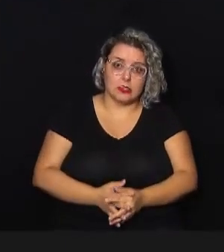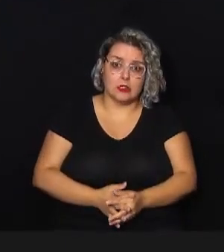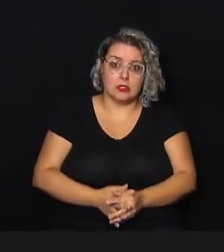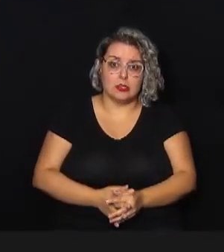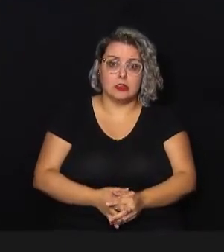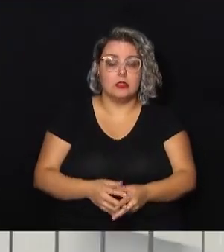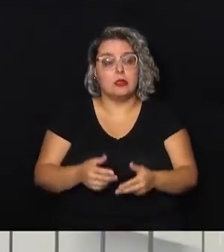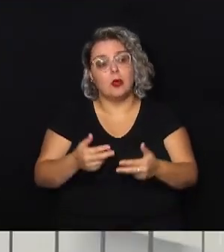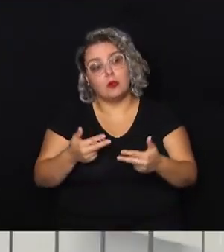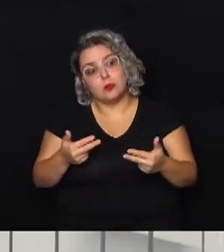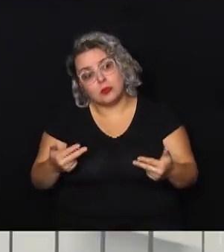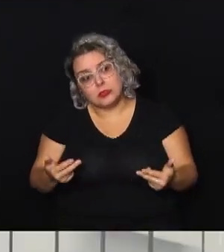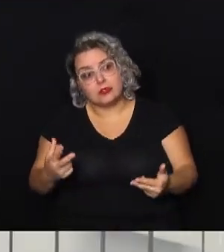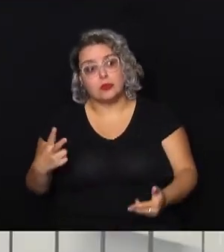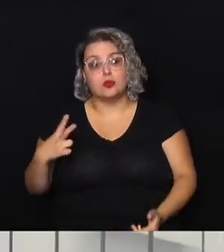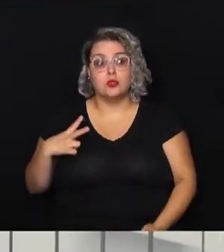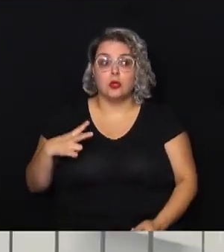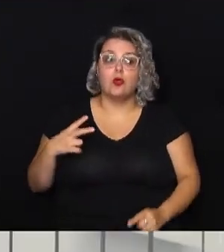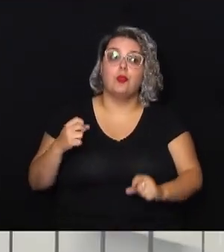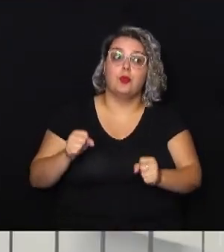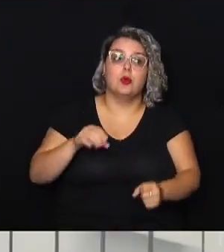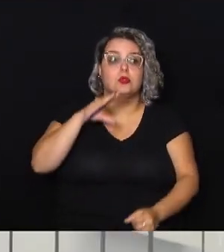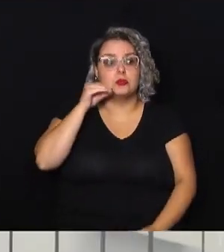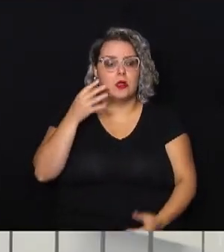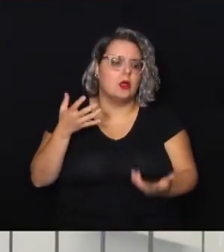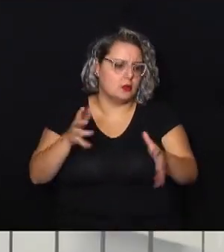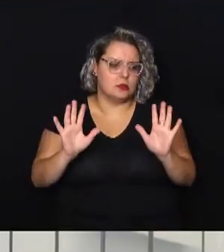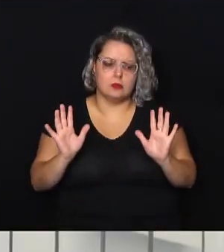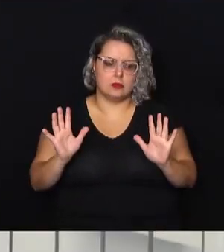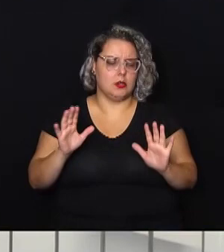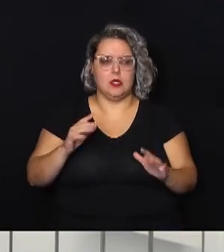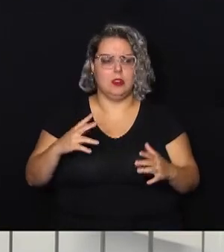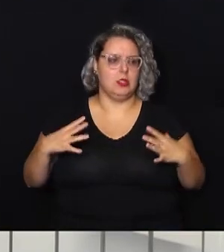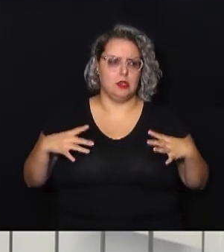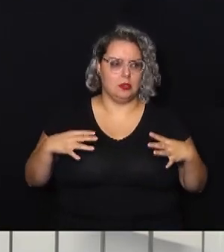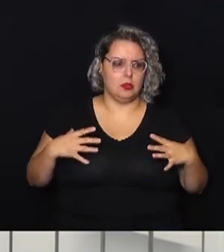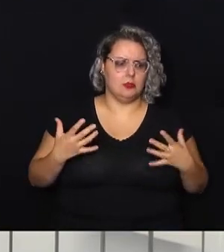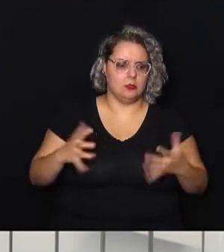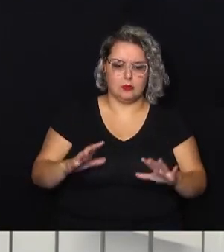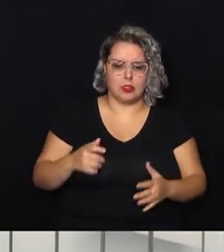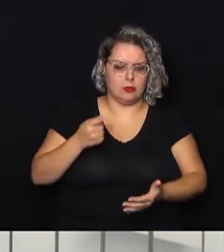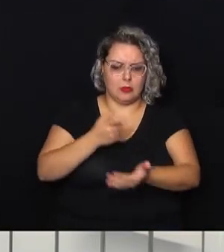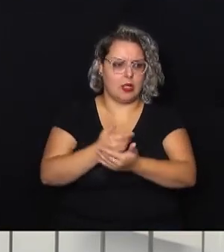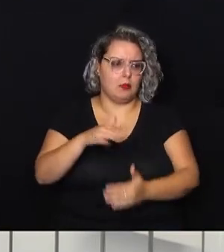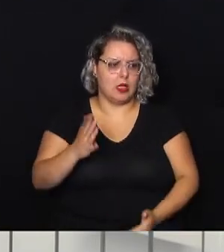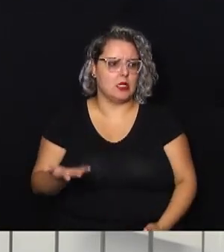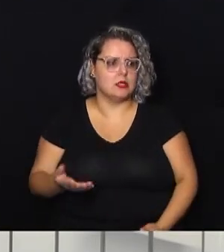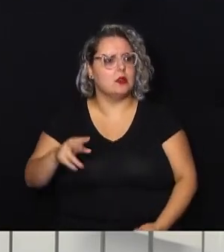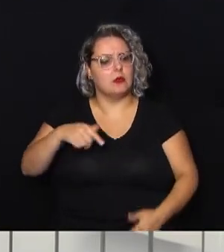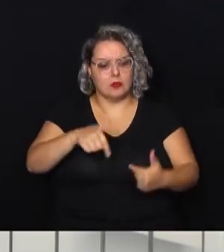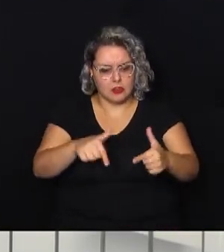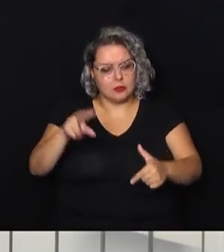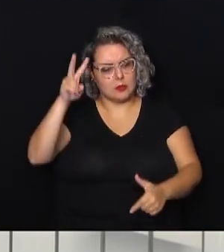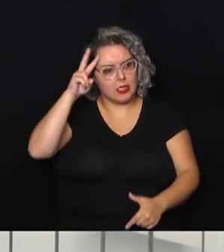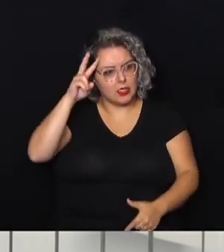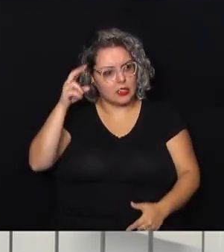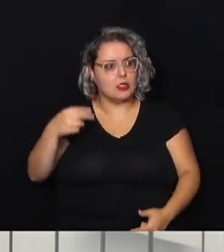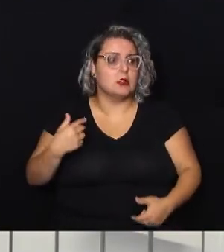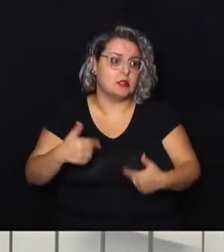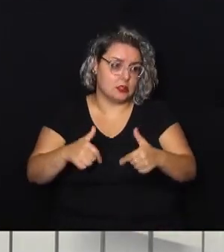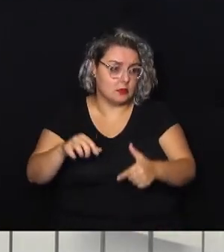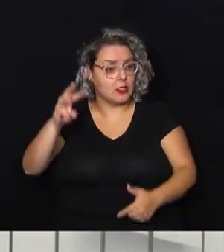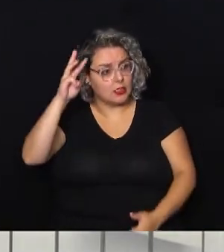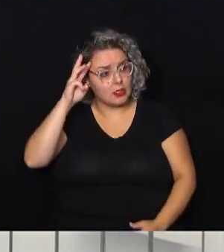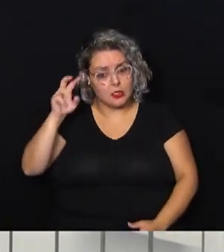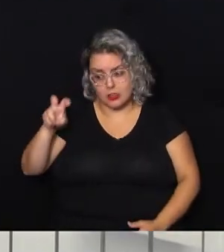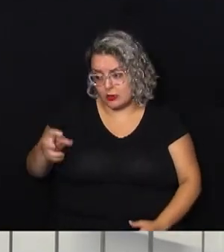algo particular, pode, então, um funcionário falar, não, eu não quero essa folga, eu não quero compensar, eu vou trabalhar na segunda, eu vou trabalhar na terça-feira. E o outro